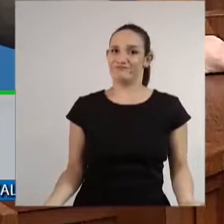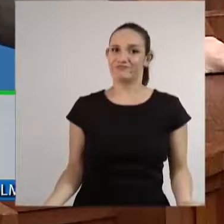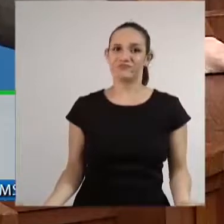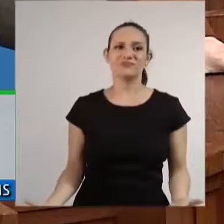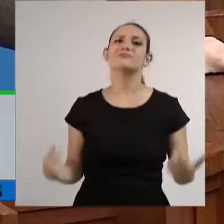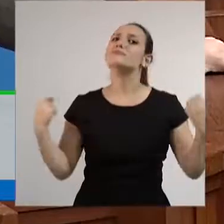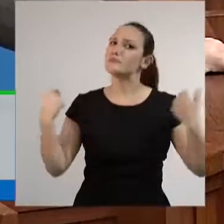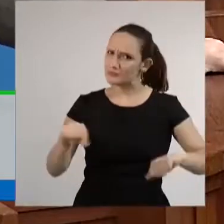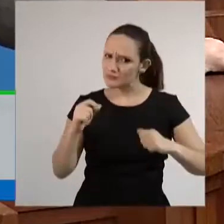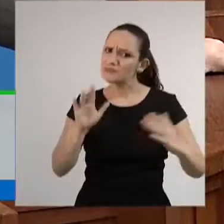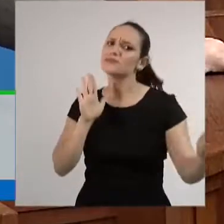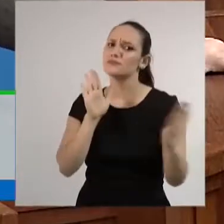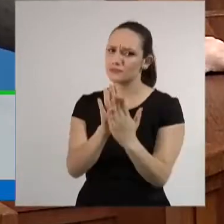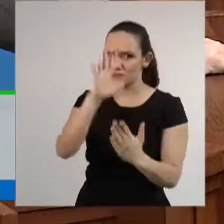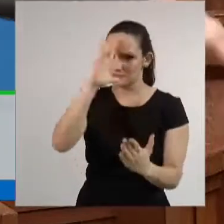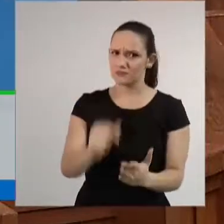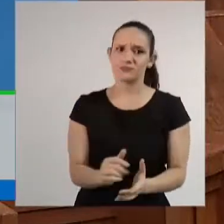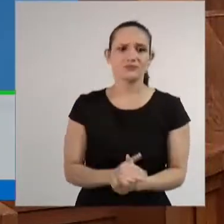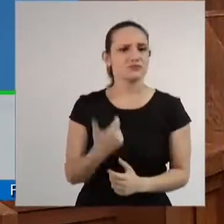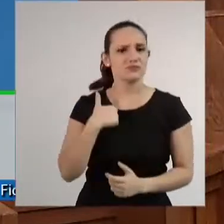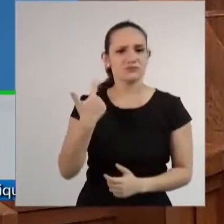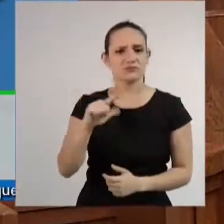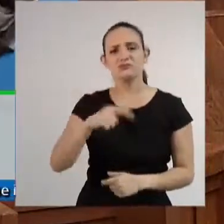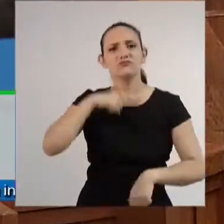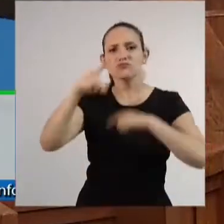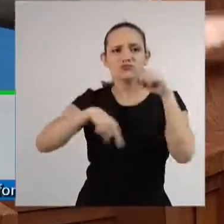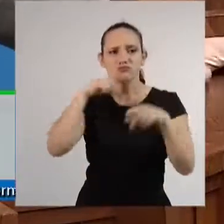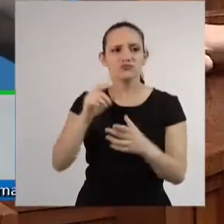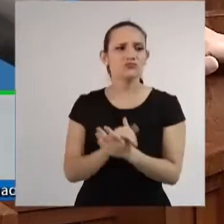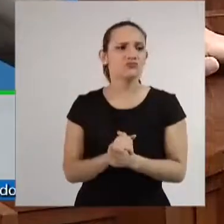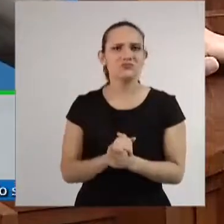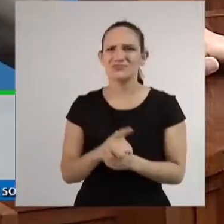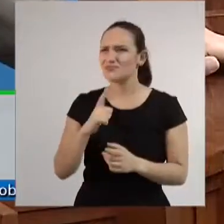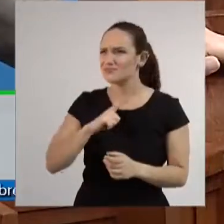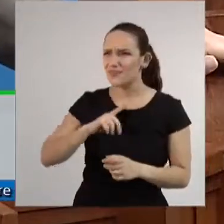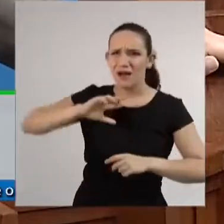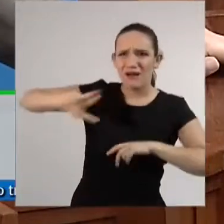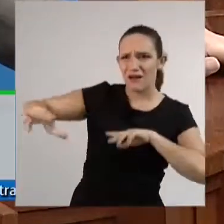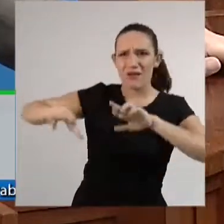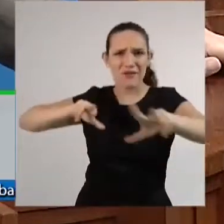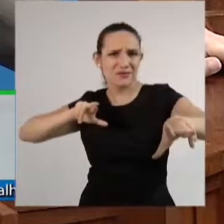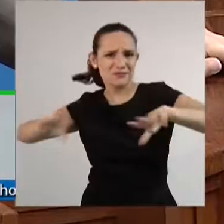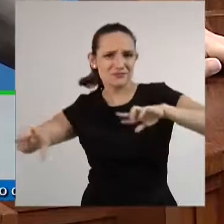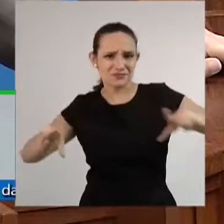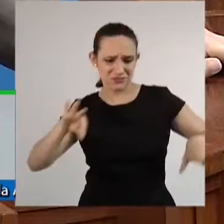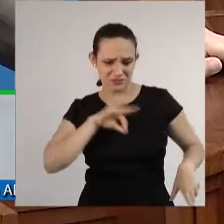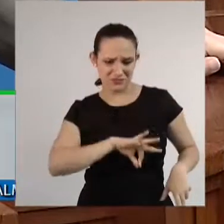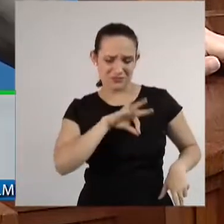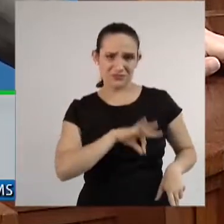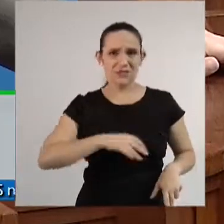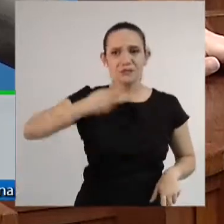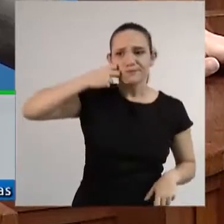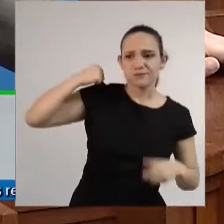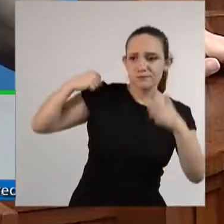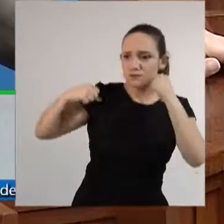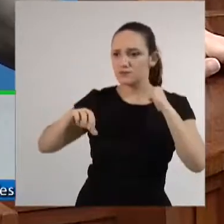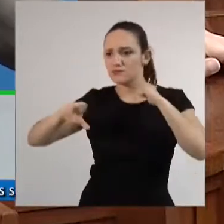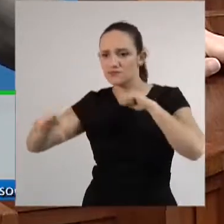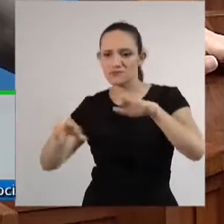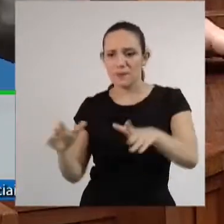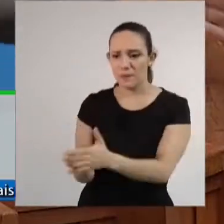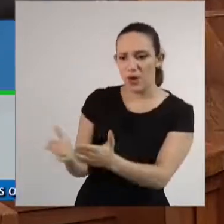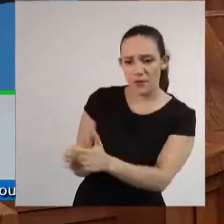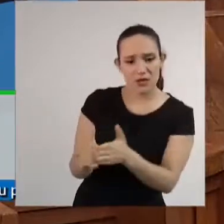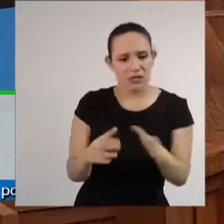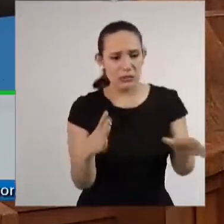ser atacado e não tem dúvida nenhuma que a desigualdade na distribuição de rendas é uma das